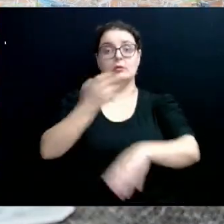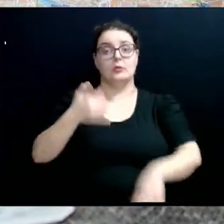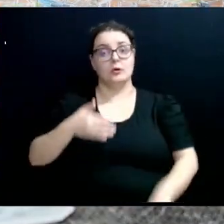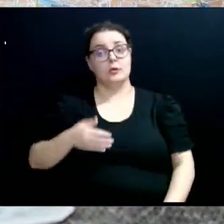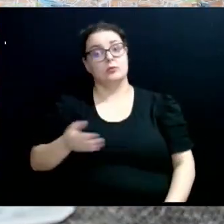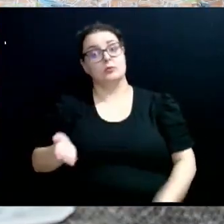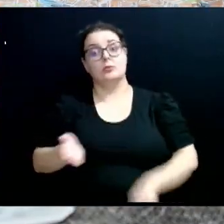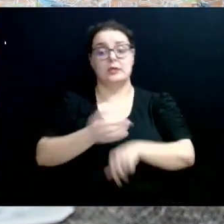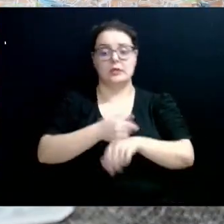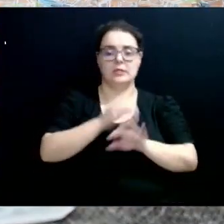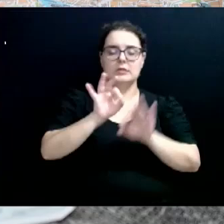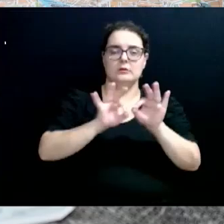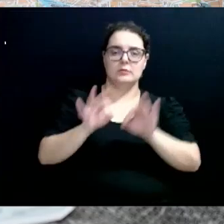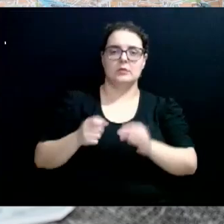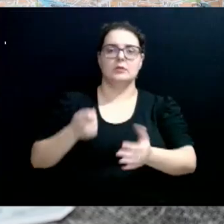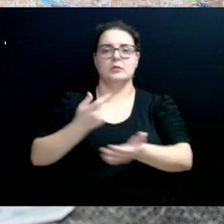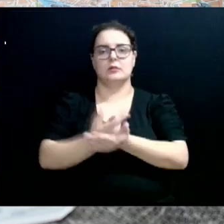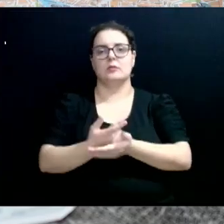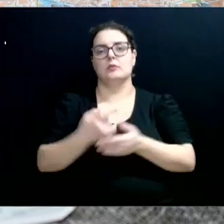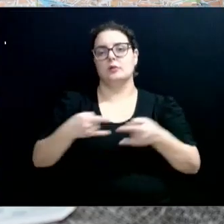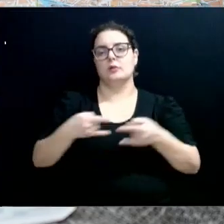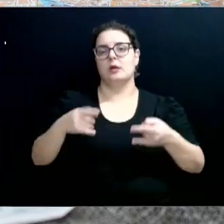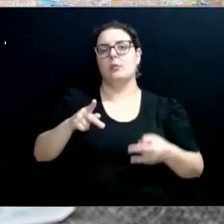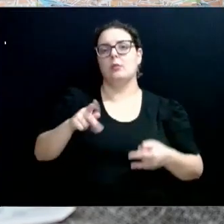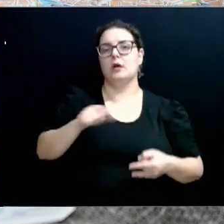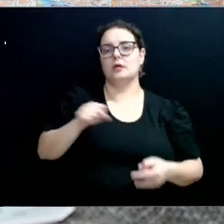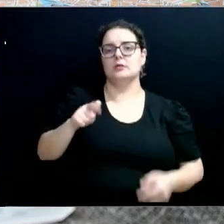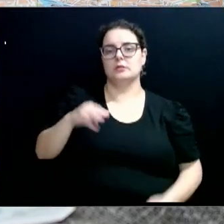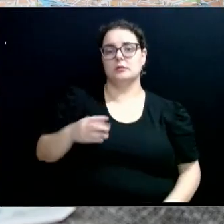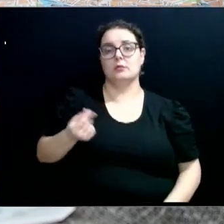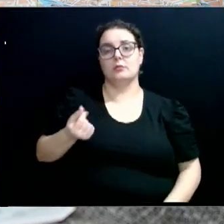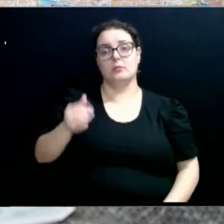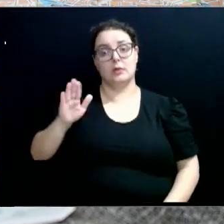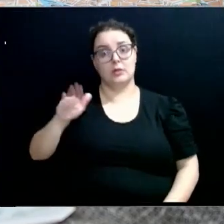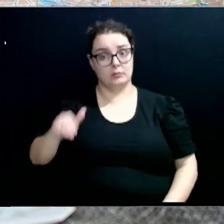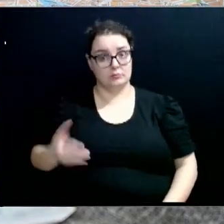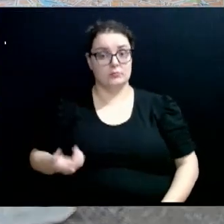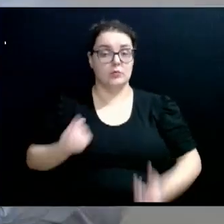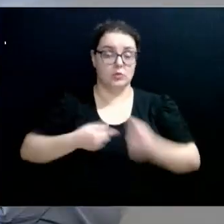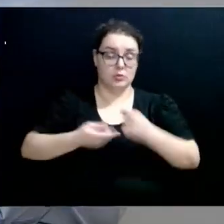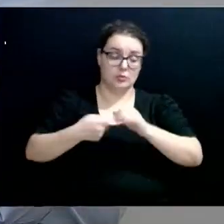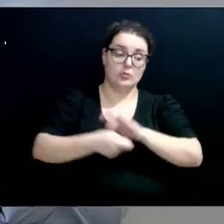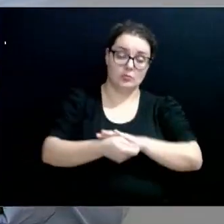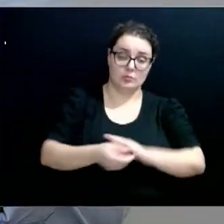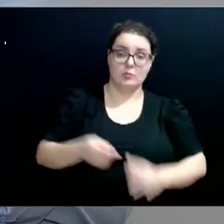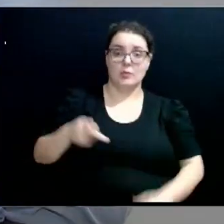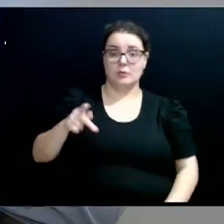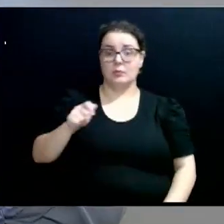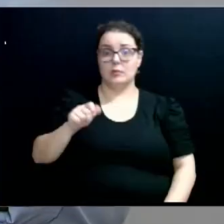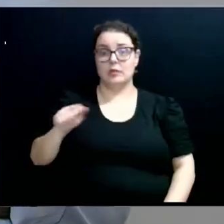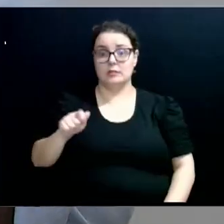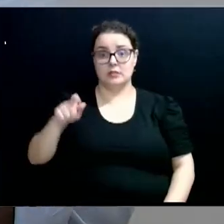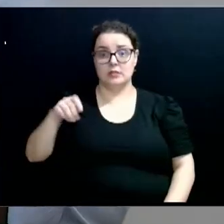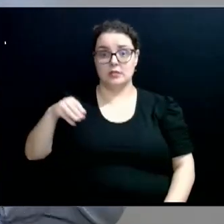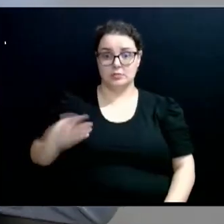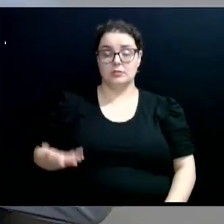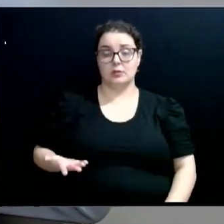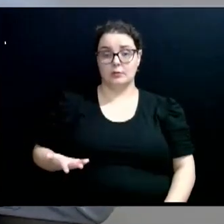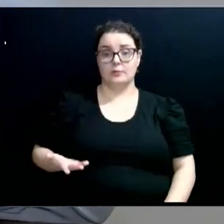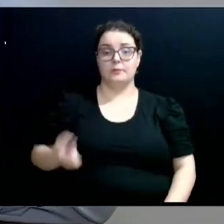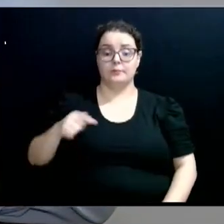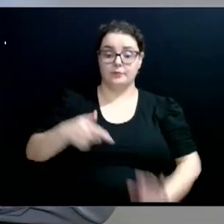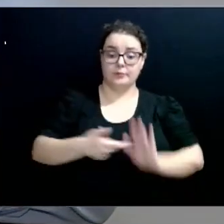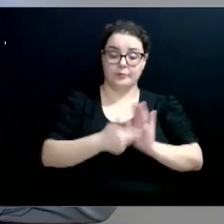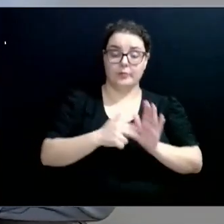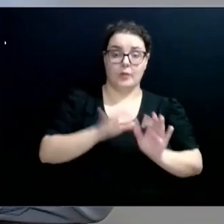aéreo, quanto mais cedo você fizer a aquisição das passagens, menor será o custo desses investimentos para a passagem. Então,